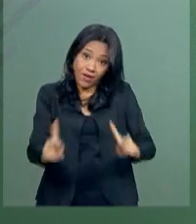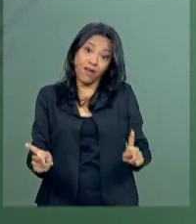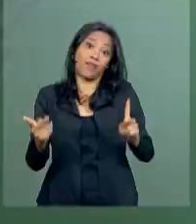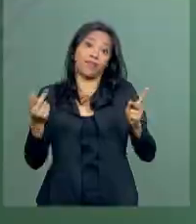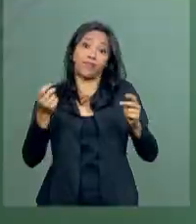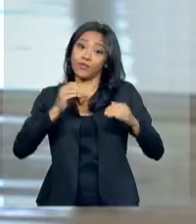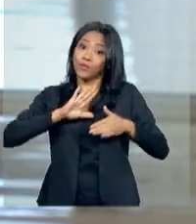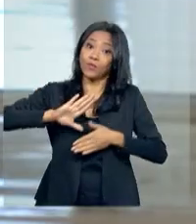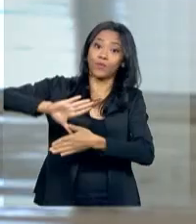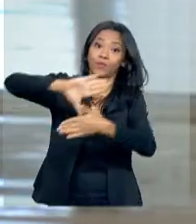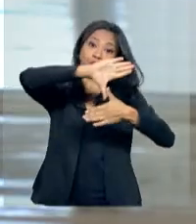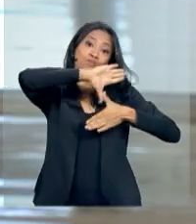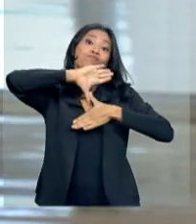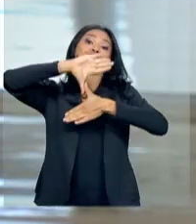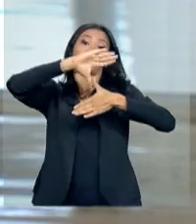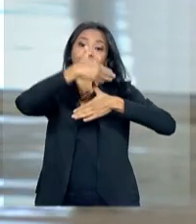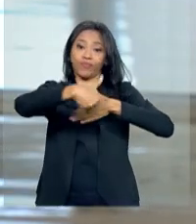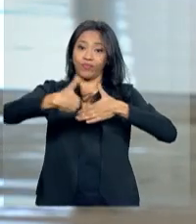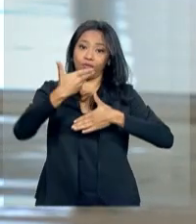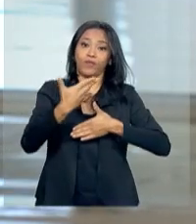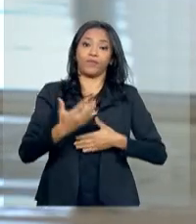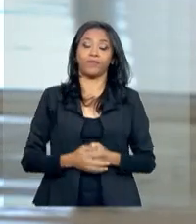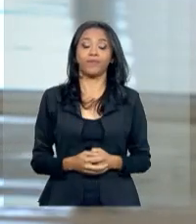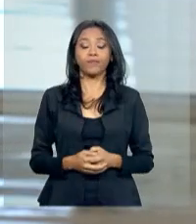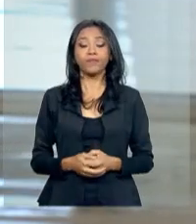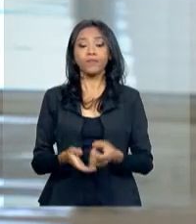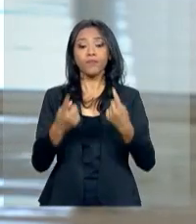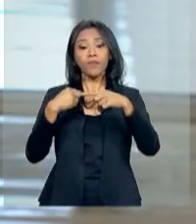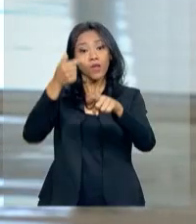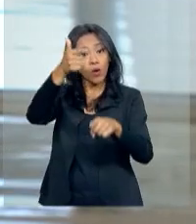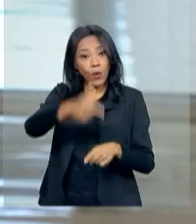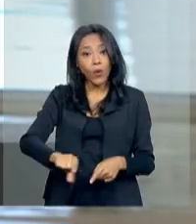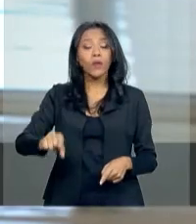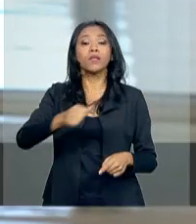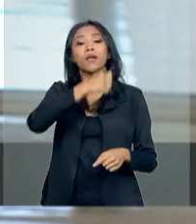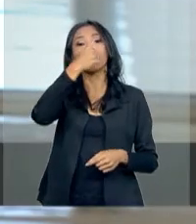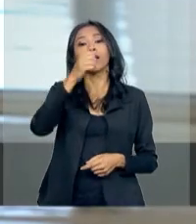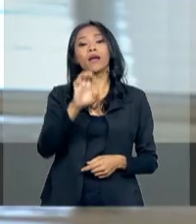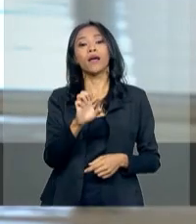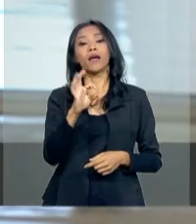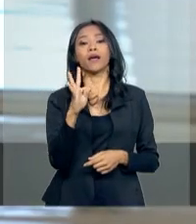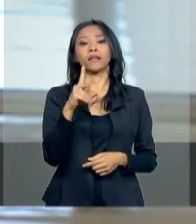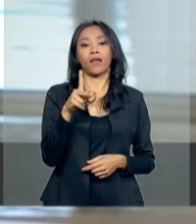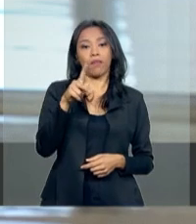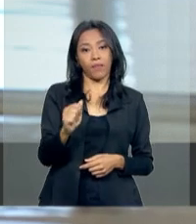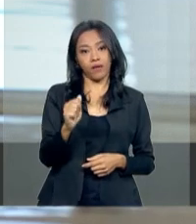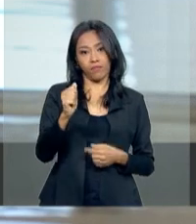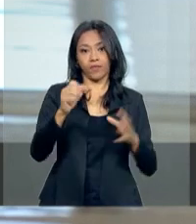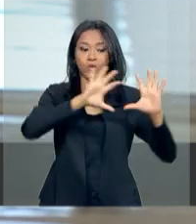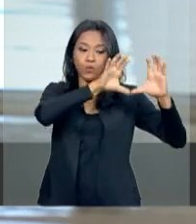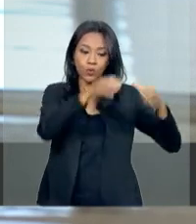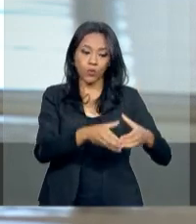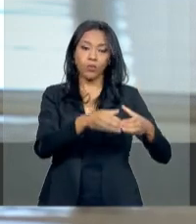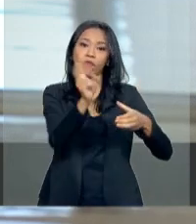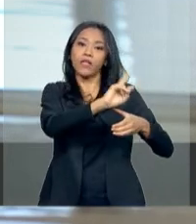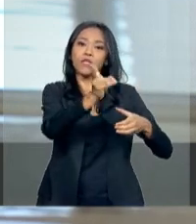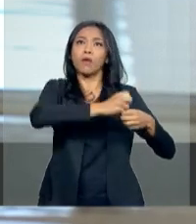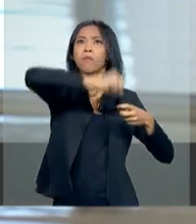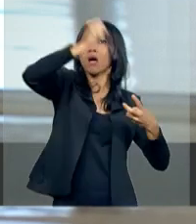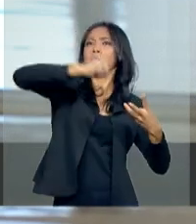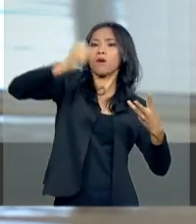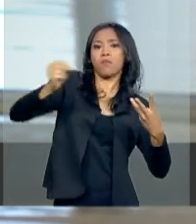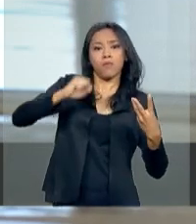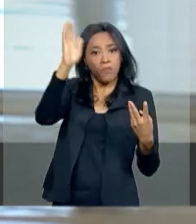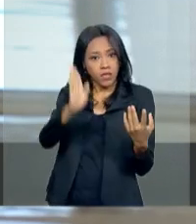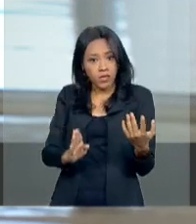continente em mais uma etapa da interiorização de venezuelanos mais de 50 imigrantes